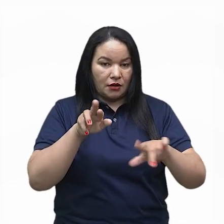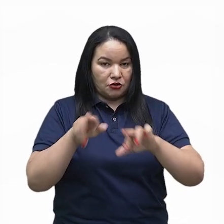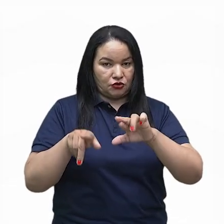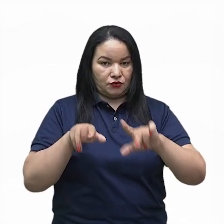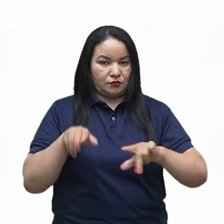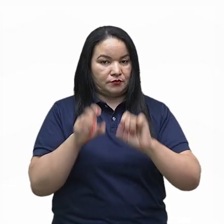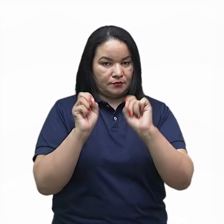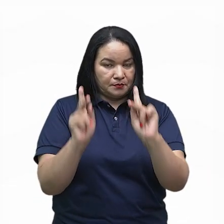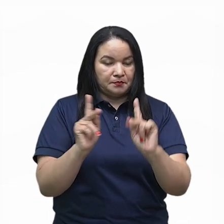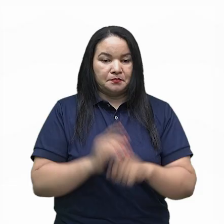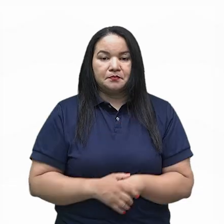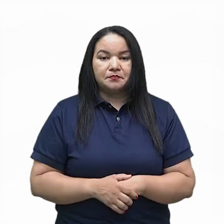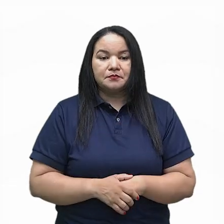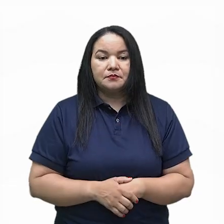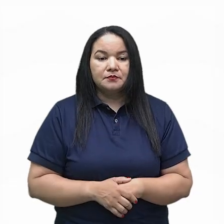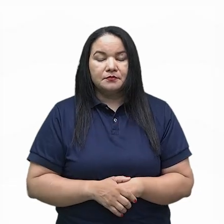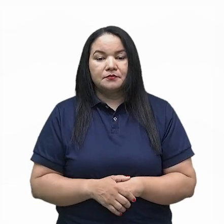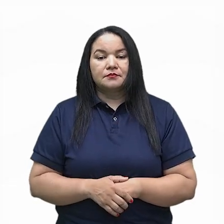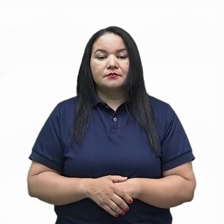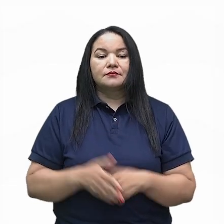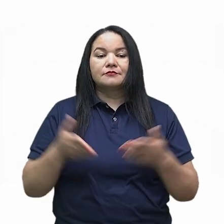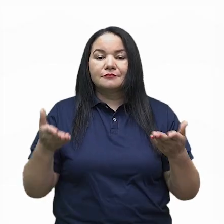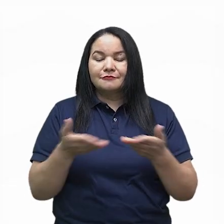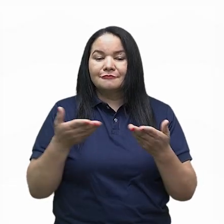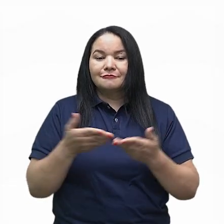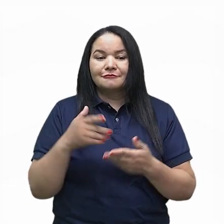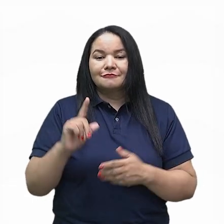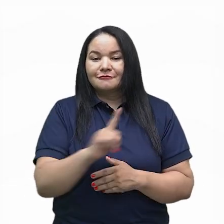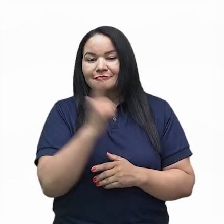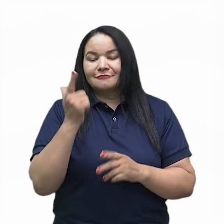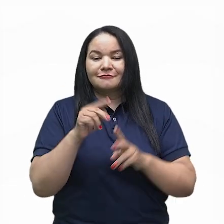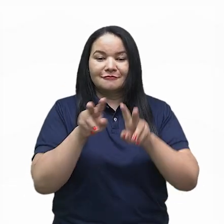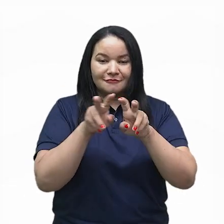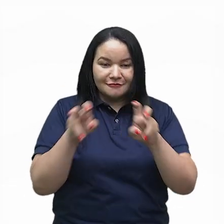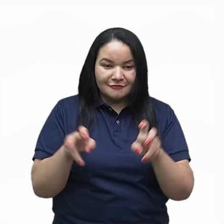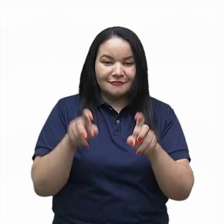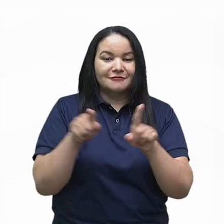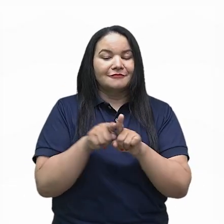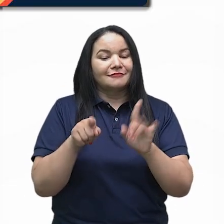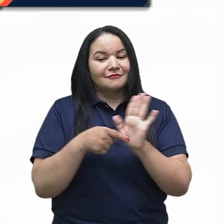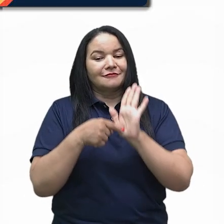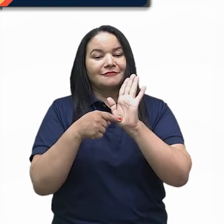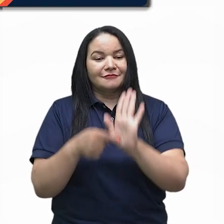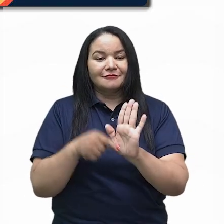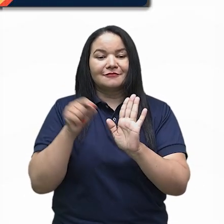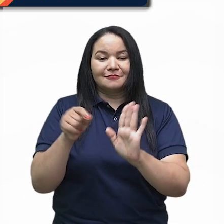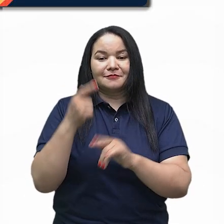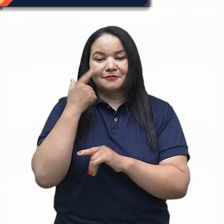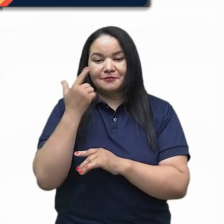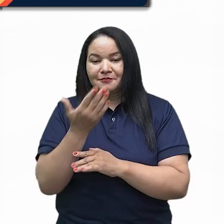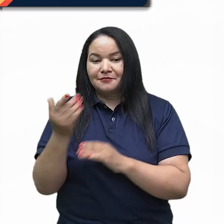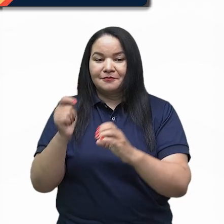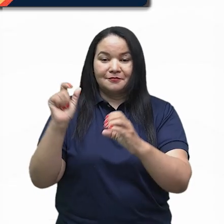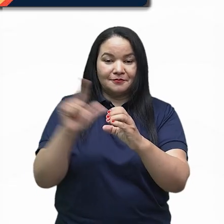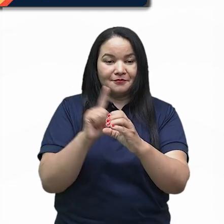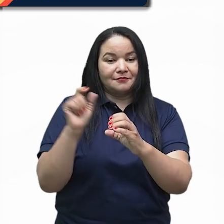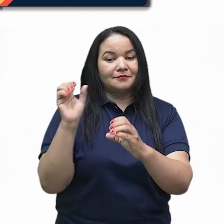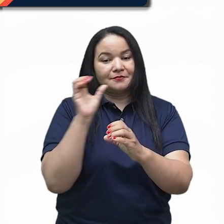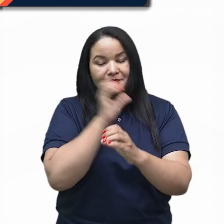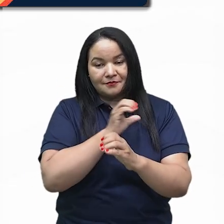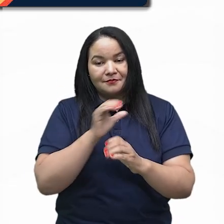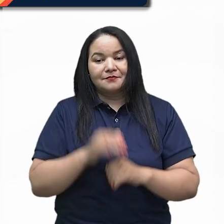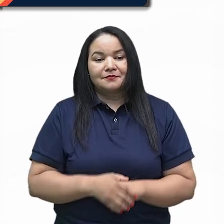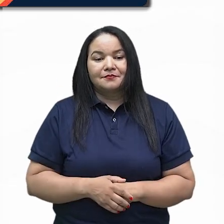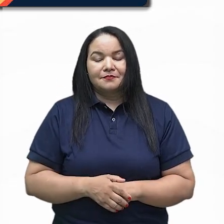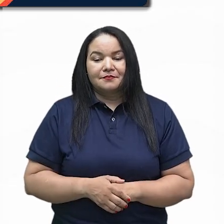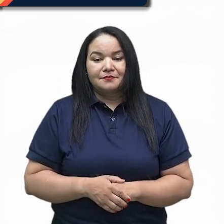fator. Bom, e agora a gente vai para o último assunto aí que foi também trabalhado, que é o efeito estufa, aquecimento